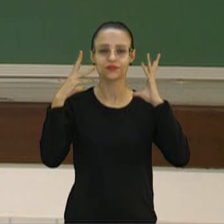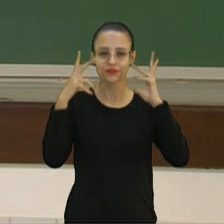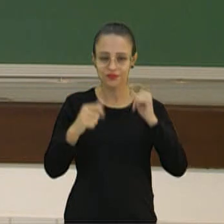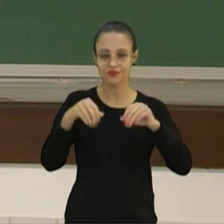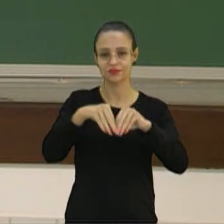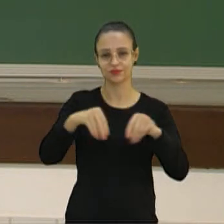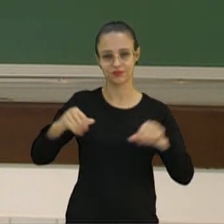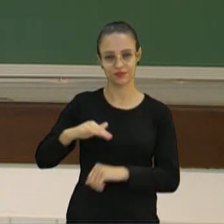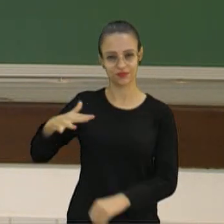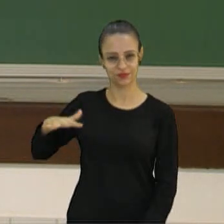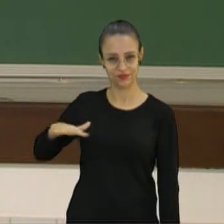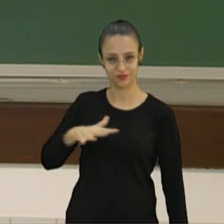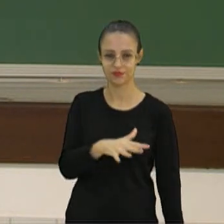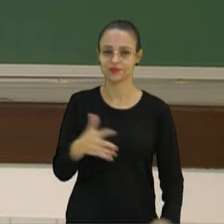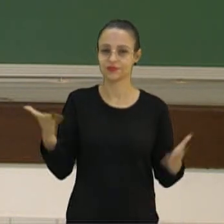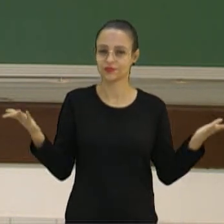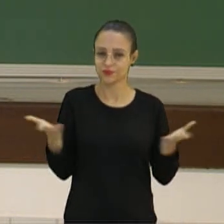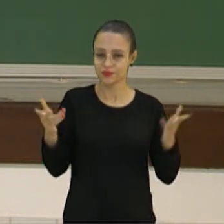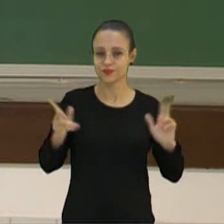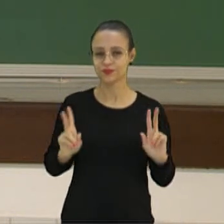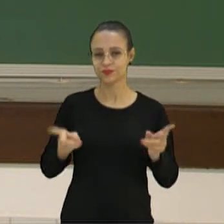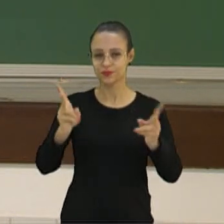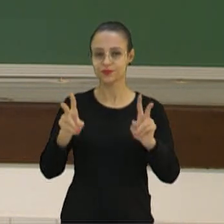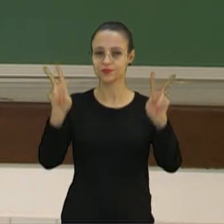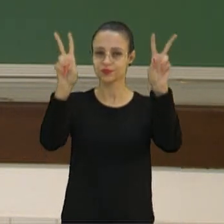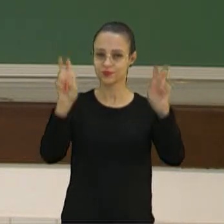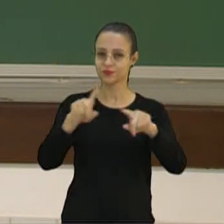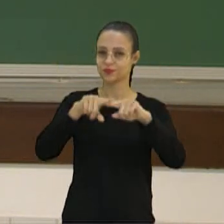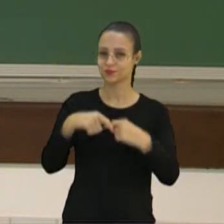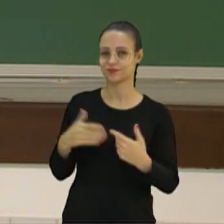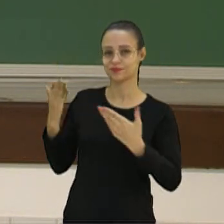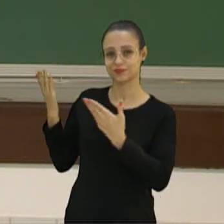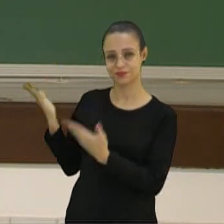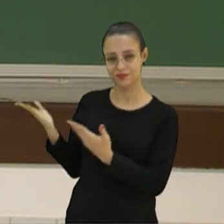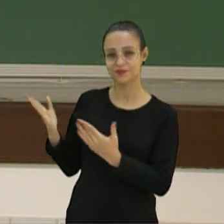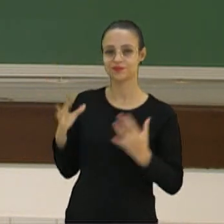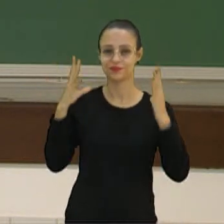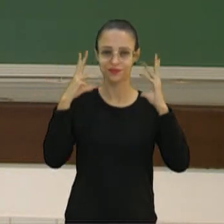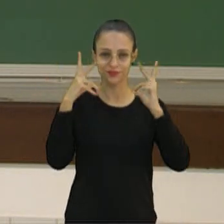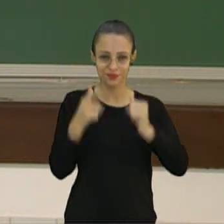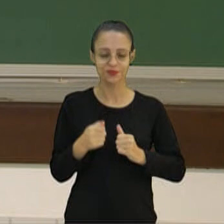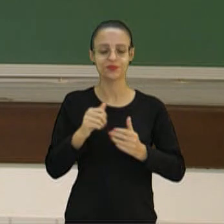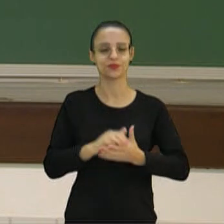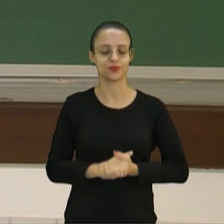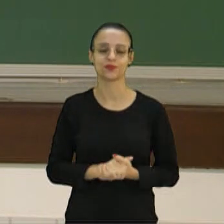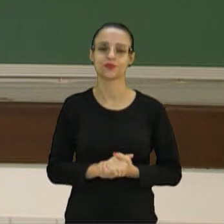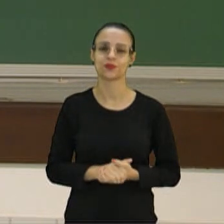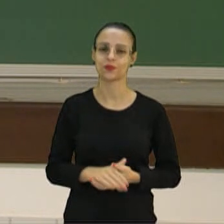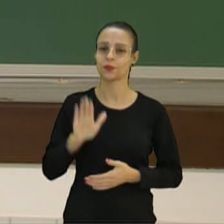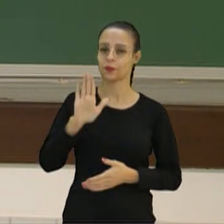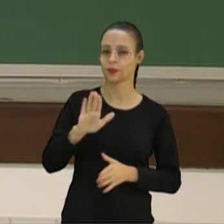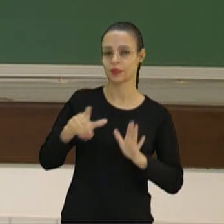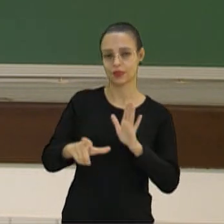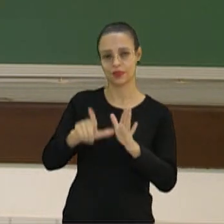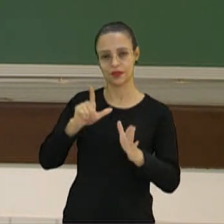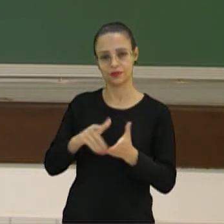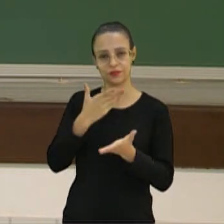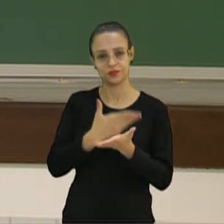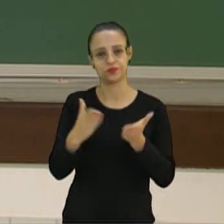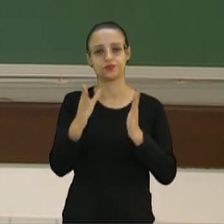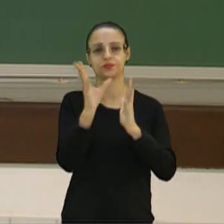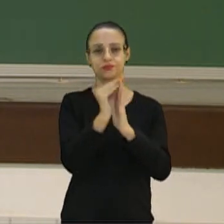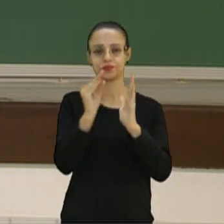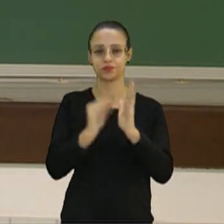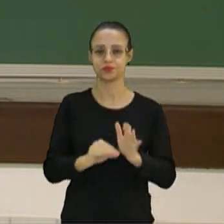esse assunto. Por isso que nós estamos com esses animais aqui na nossa sala de aula. Antes de começar todos os conteúdos, vamos aos nossos